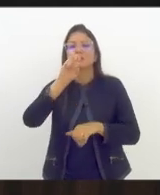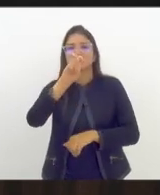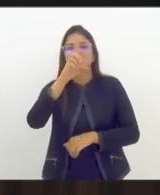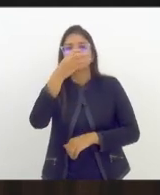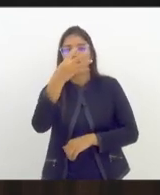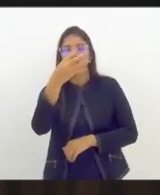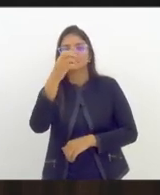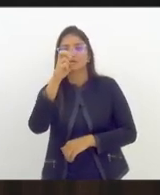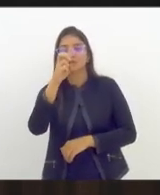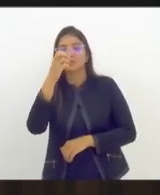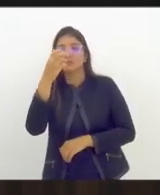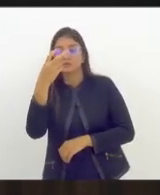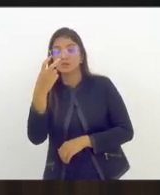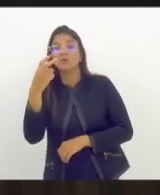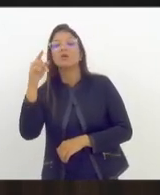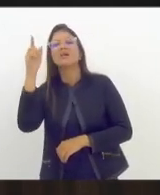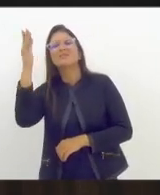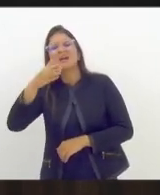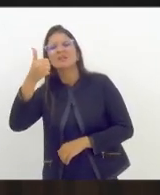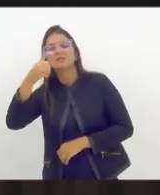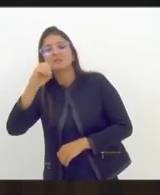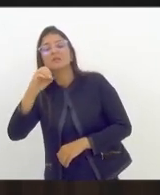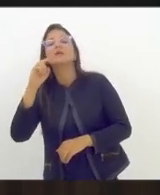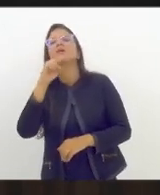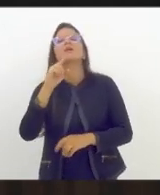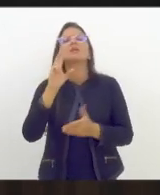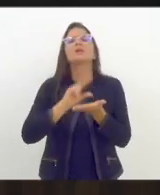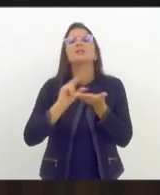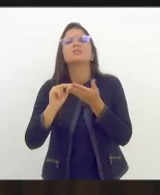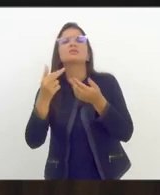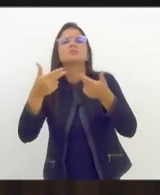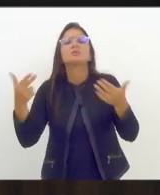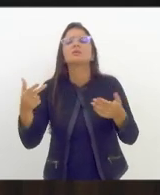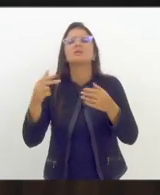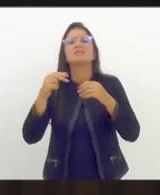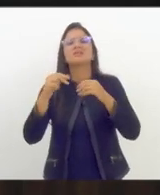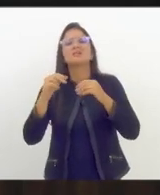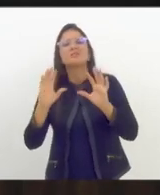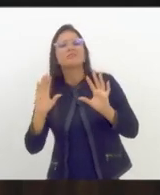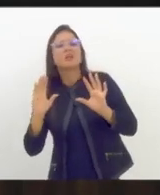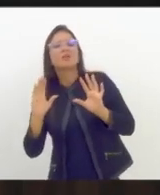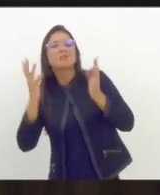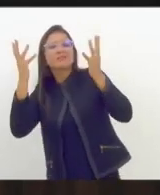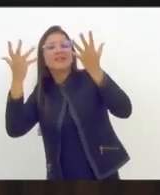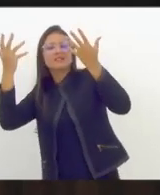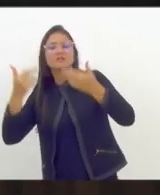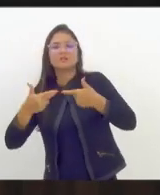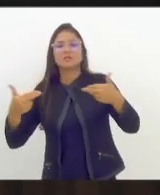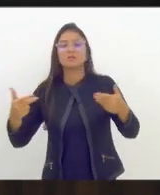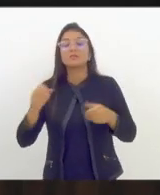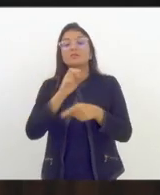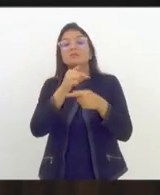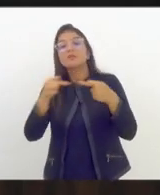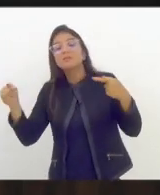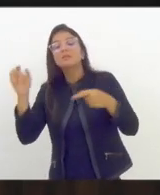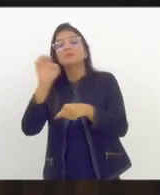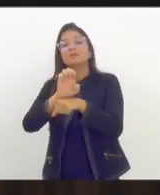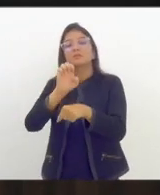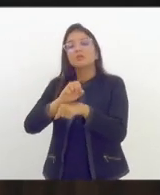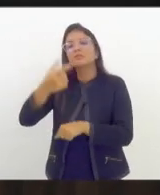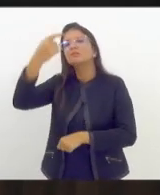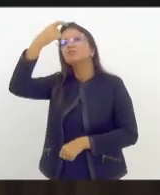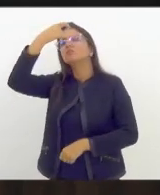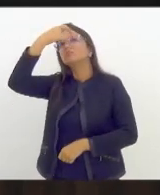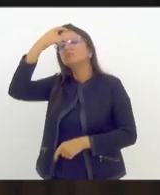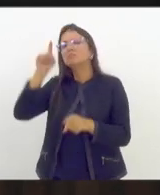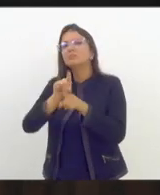de 2010, que inclui o anexo da consolidação de atas comemorativas do Estado do Rio de Janeiro, a Semana Estadual de Conscientização e